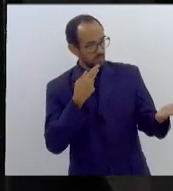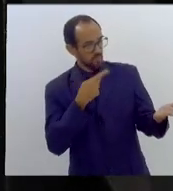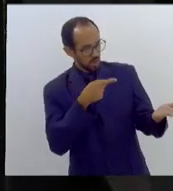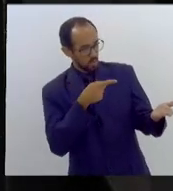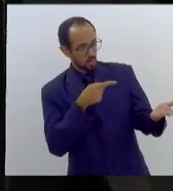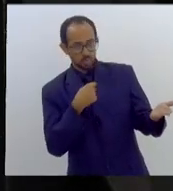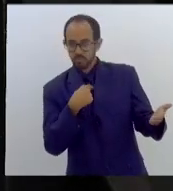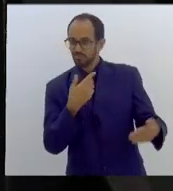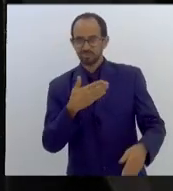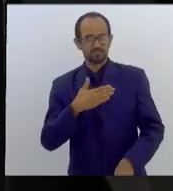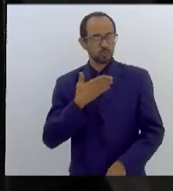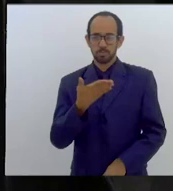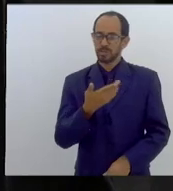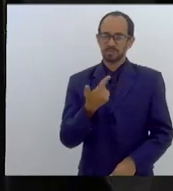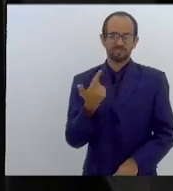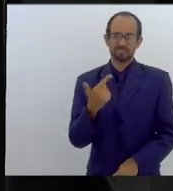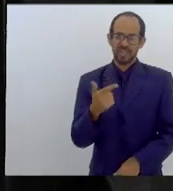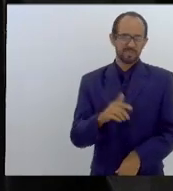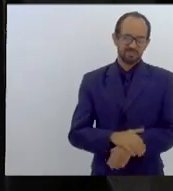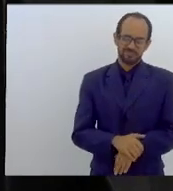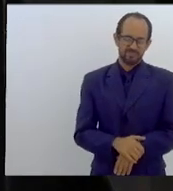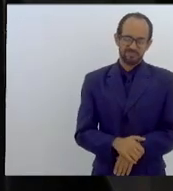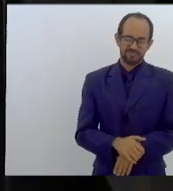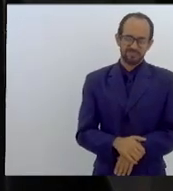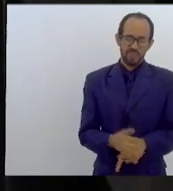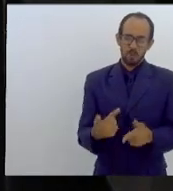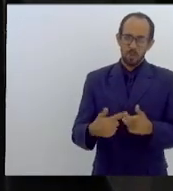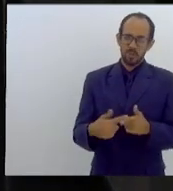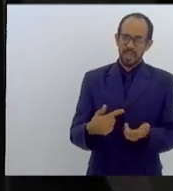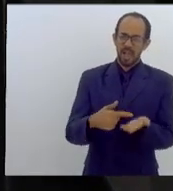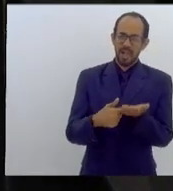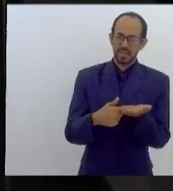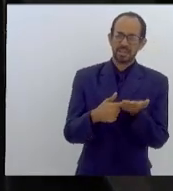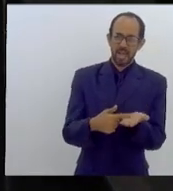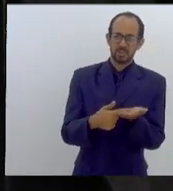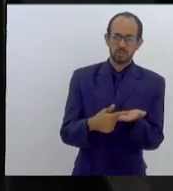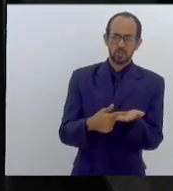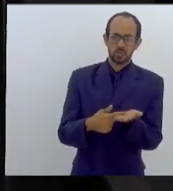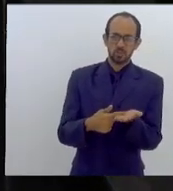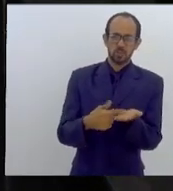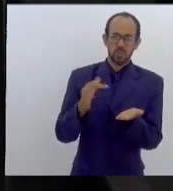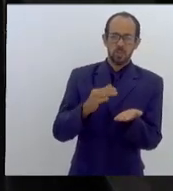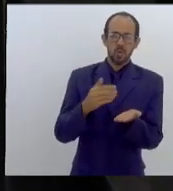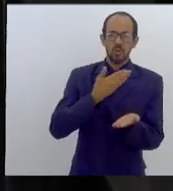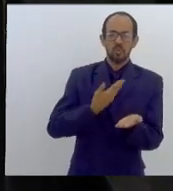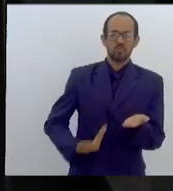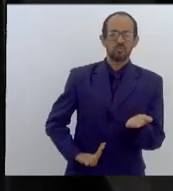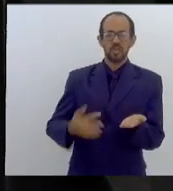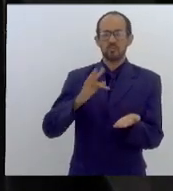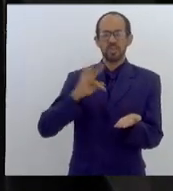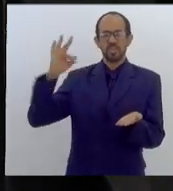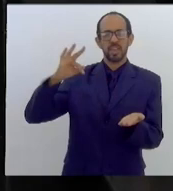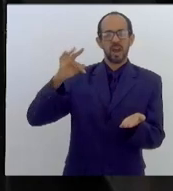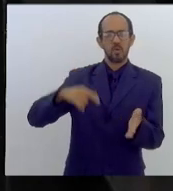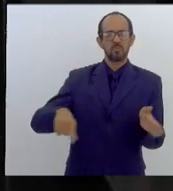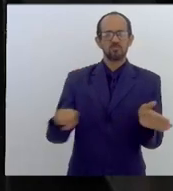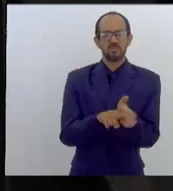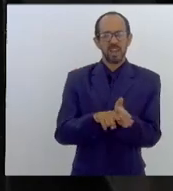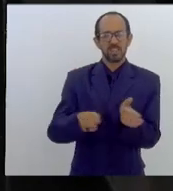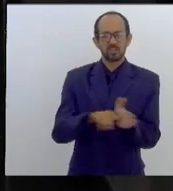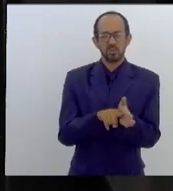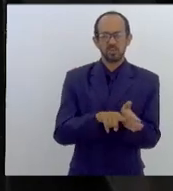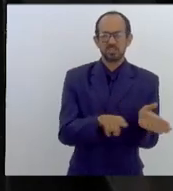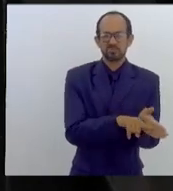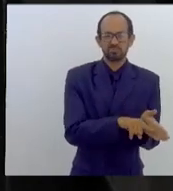surpresa, porque um governo do Estado alinhado com a agenda federal negacionista realmente não é de se surpreender.